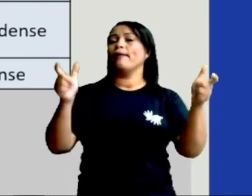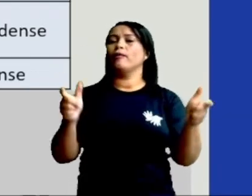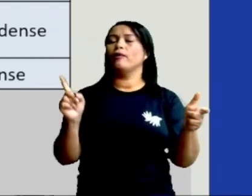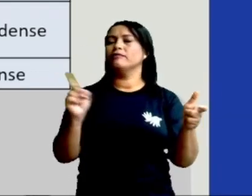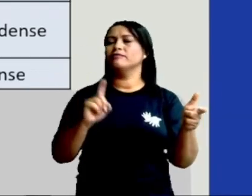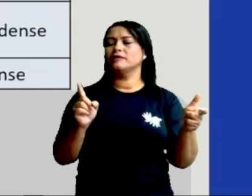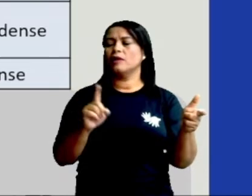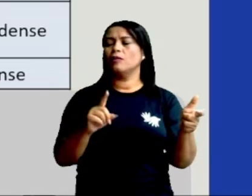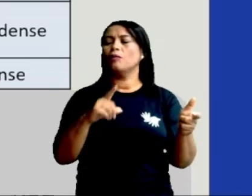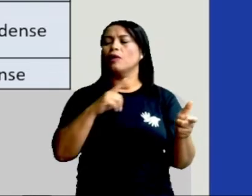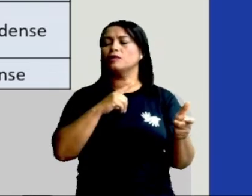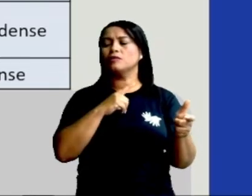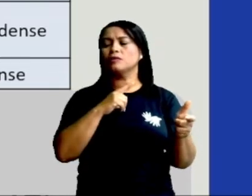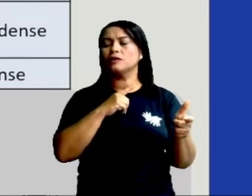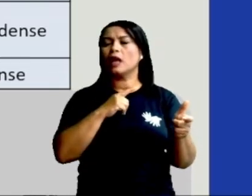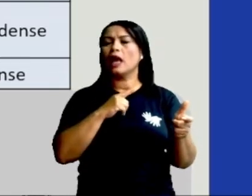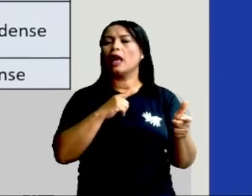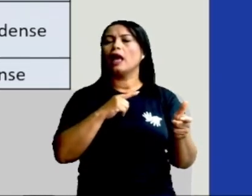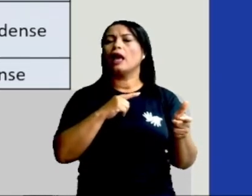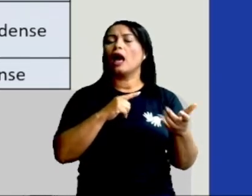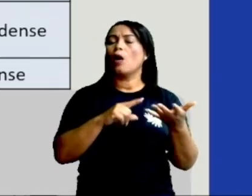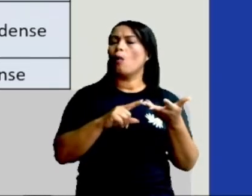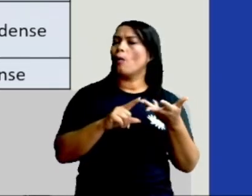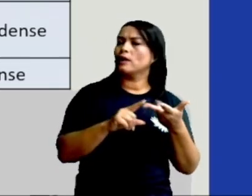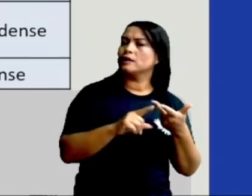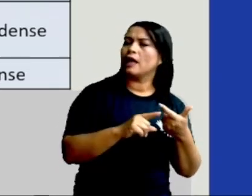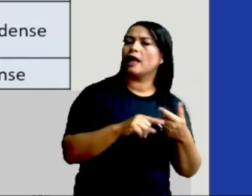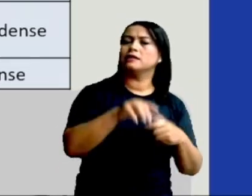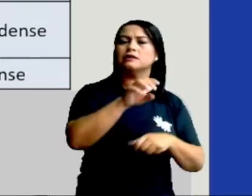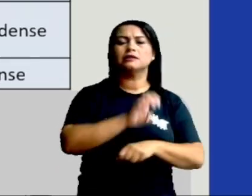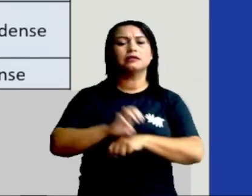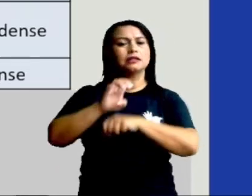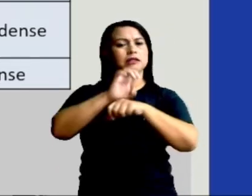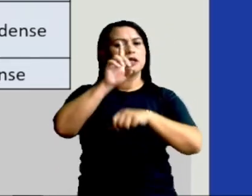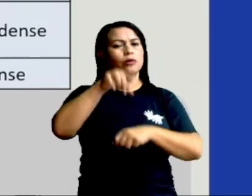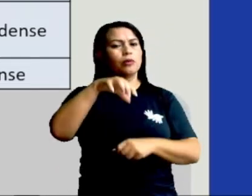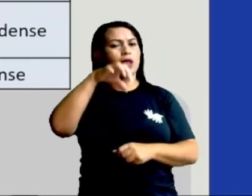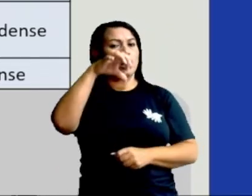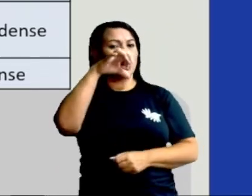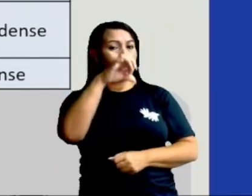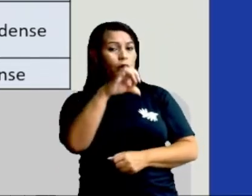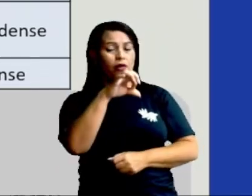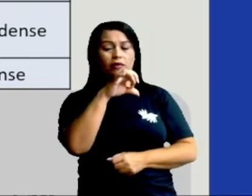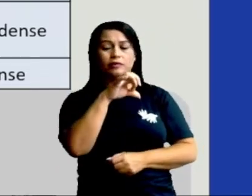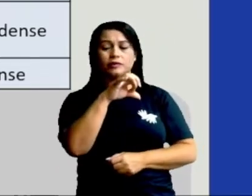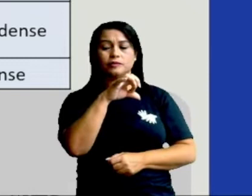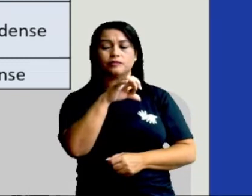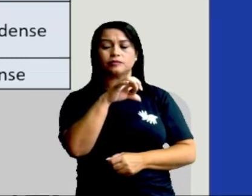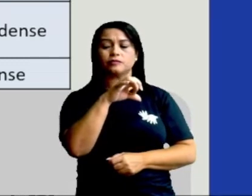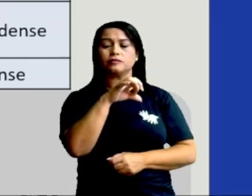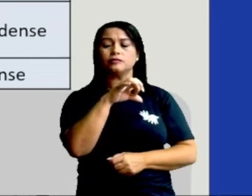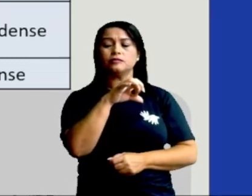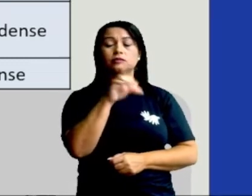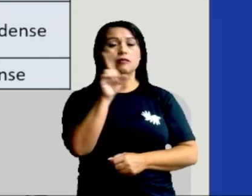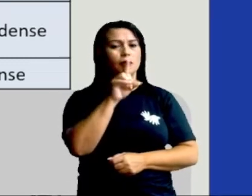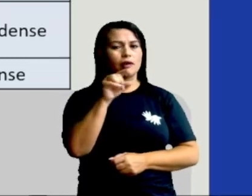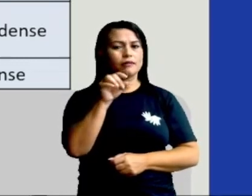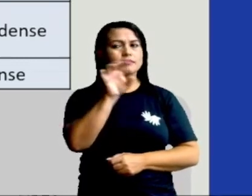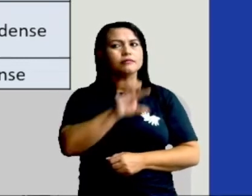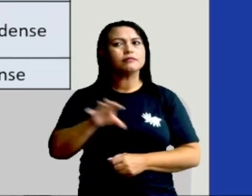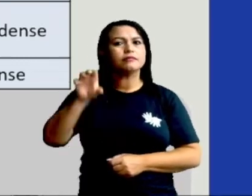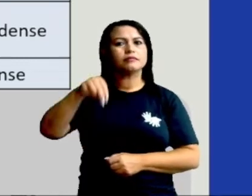quando eu falo que a maior quantidade de estados são nove não significa que a região Nordeste